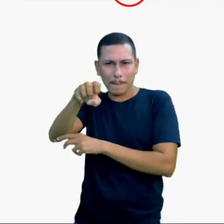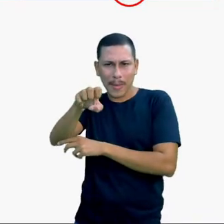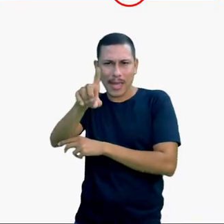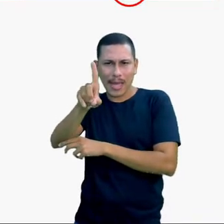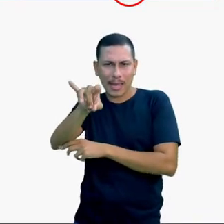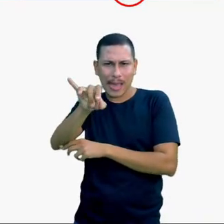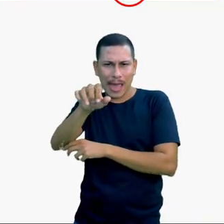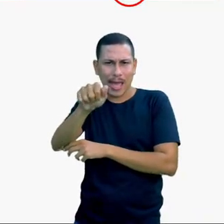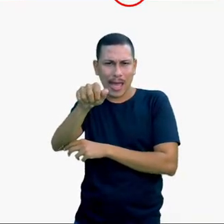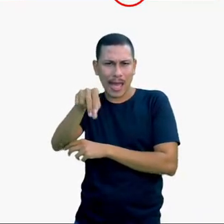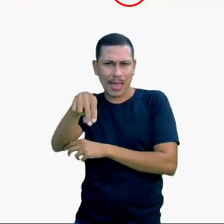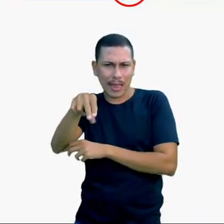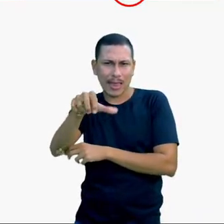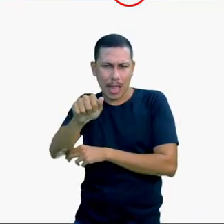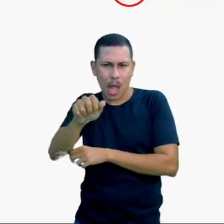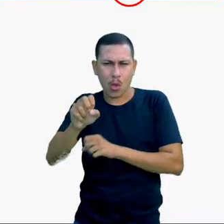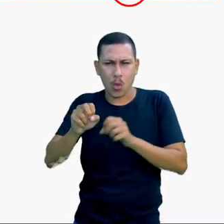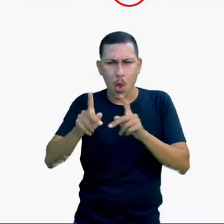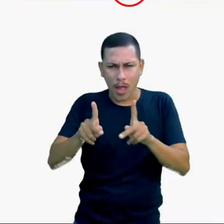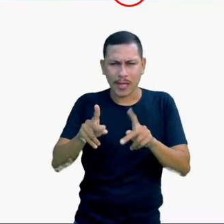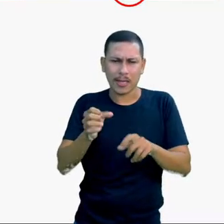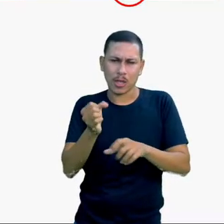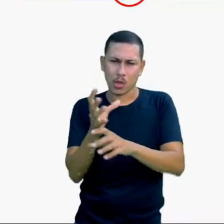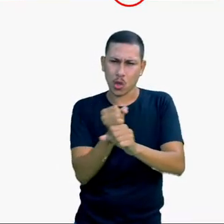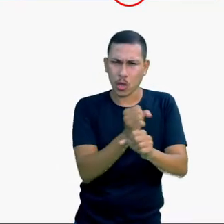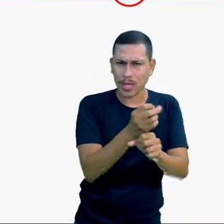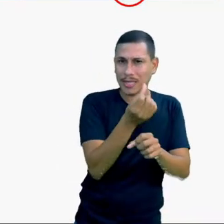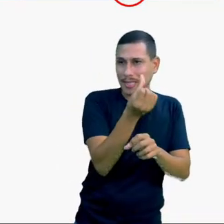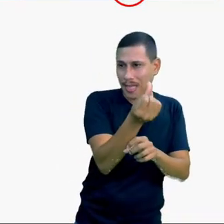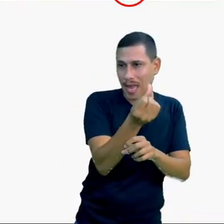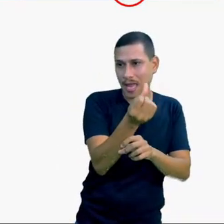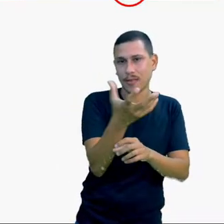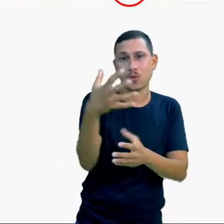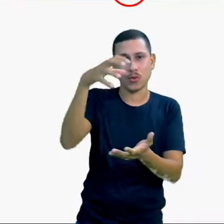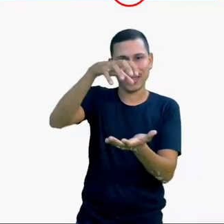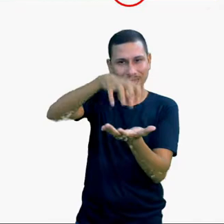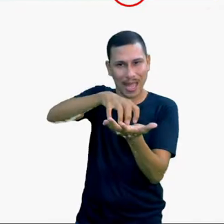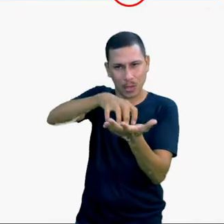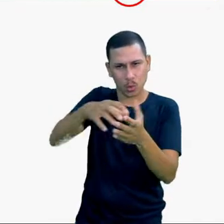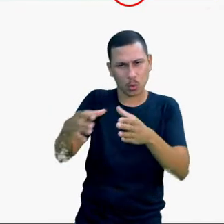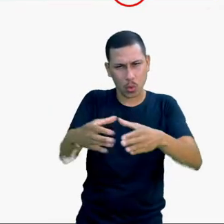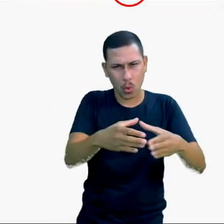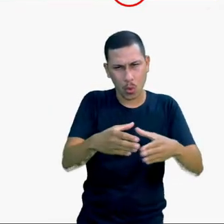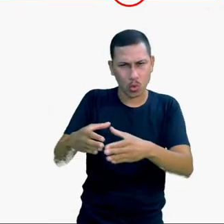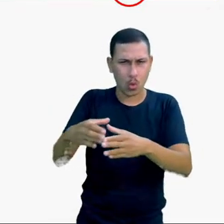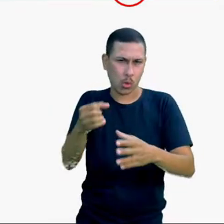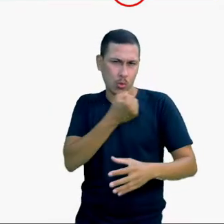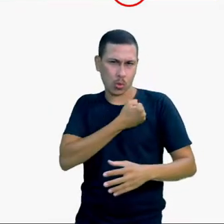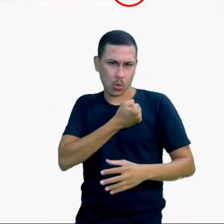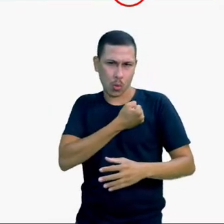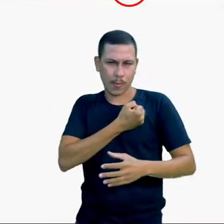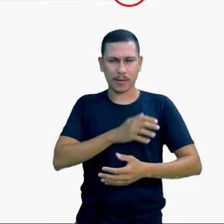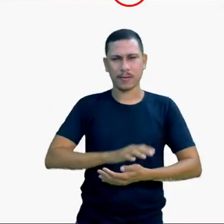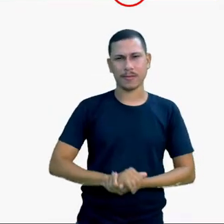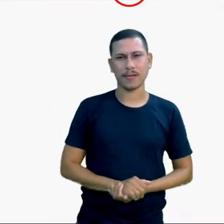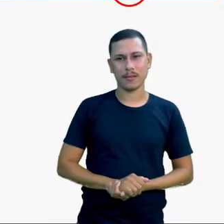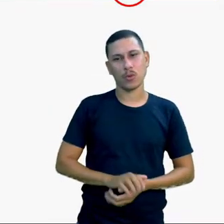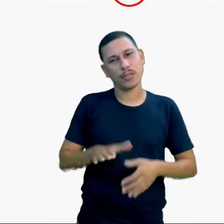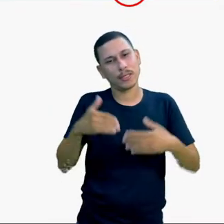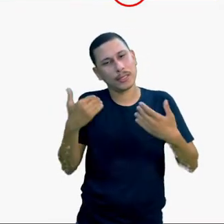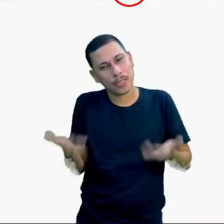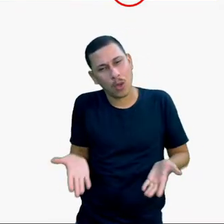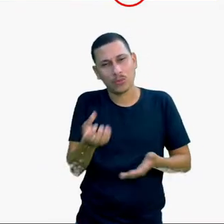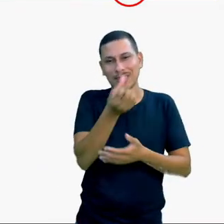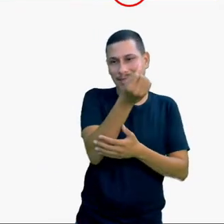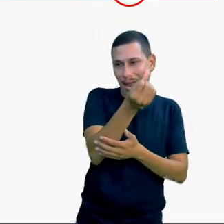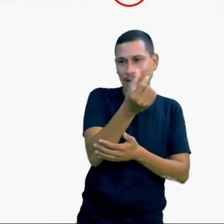mediana, ok? Nota 6 ocupa a posição central. Logo, 6 é a